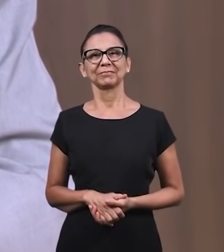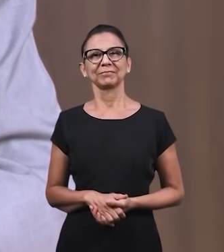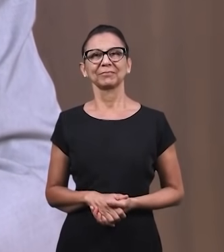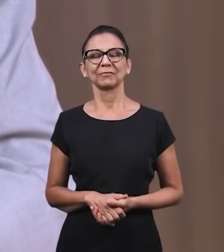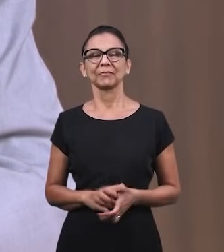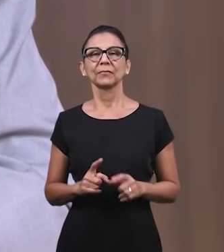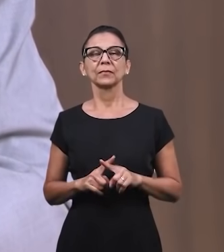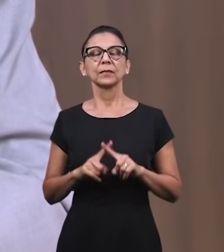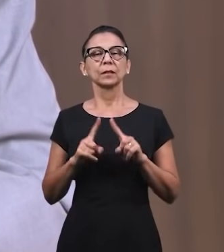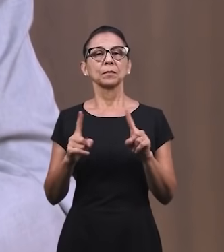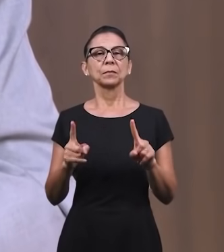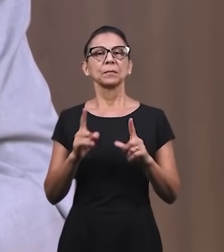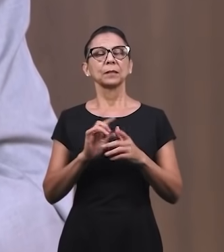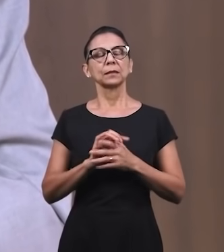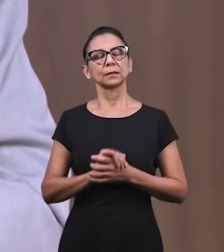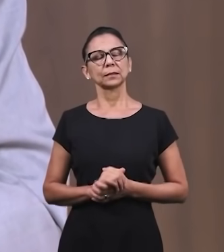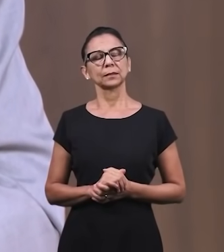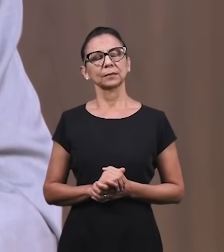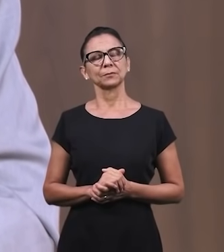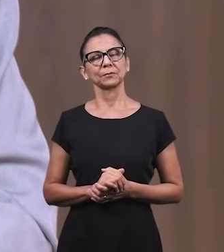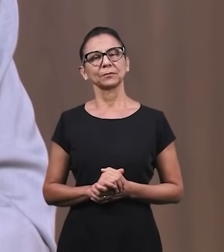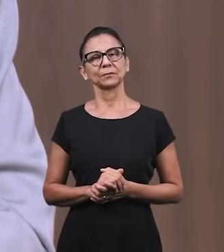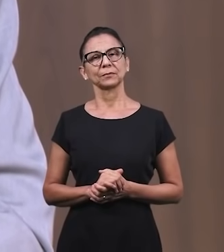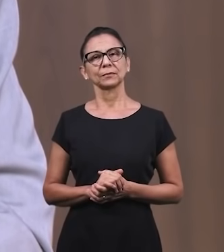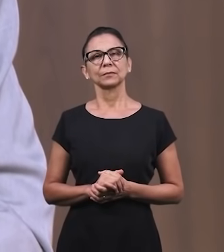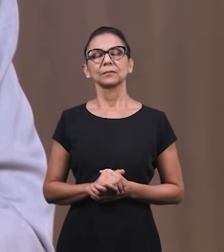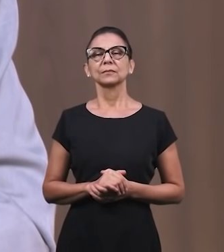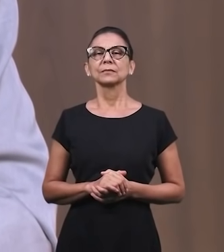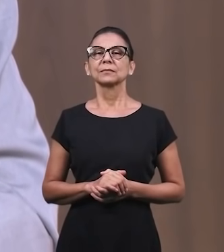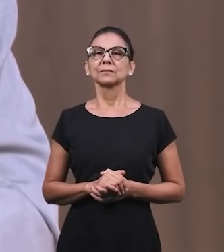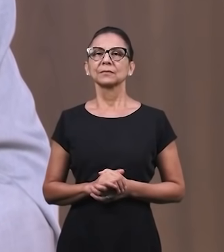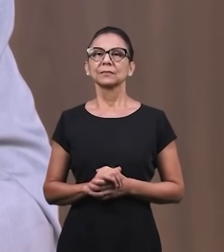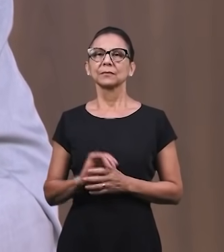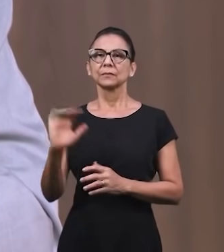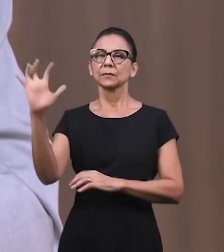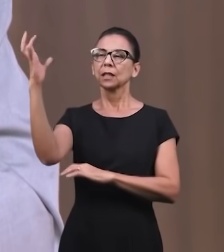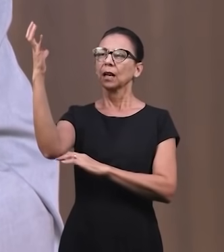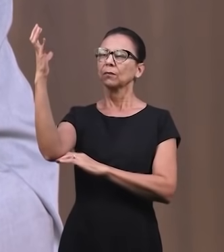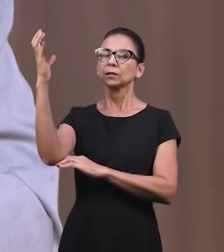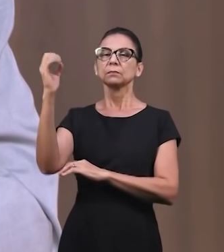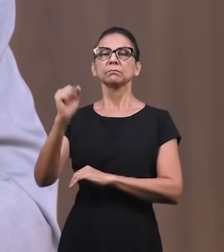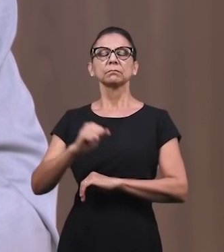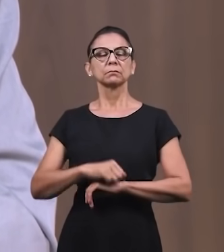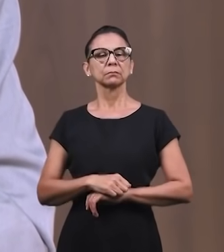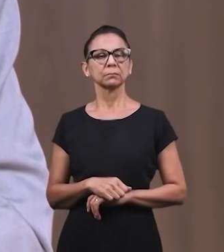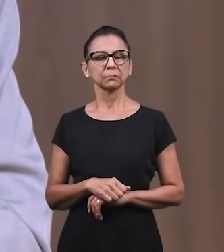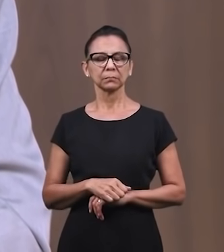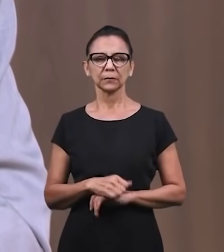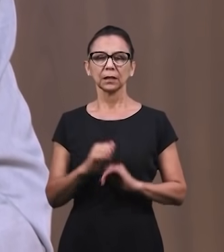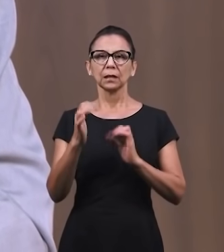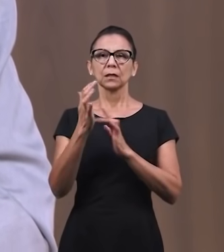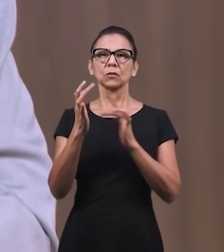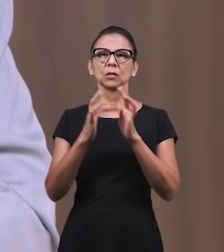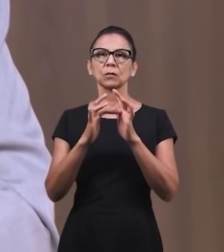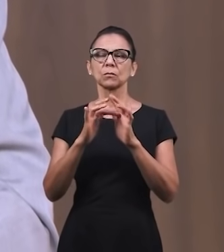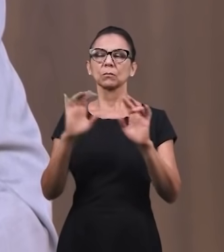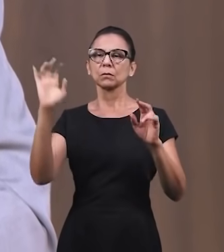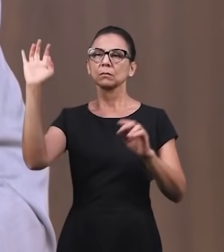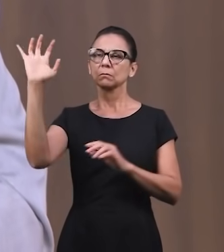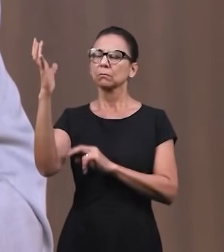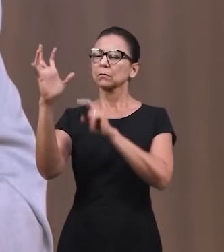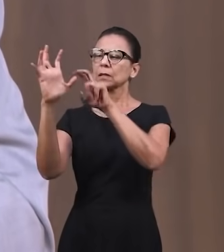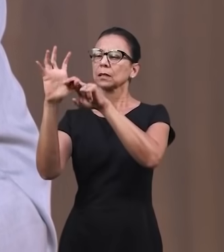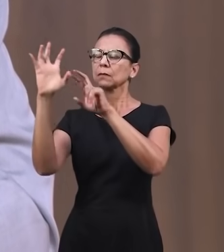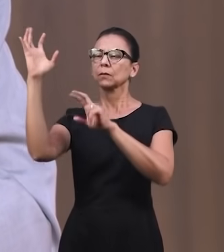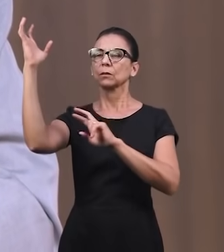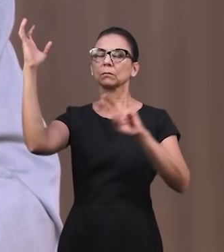Zaqueu. Mas a Bíblia diz que Jesus parou debaixo da figueira, olhou para cima, olhou nos olhos